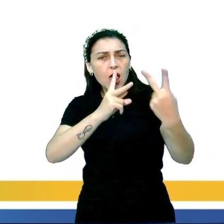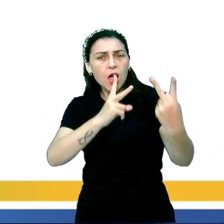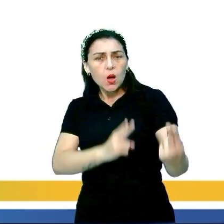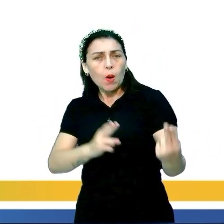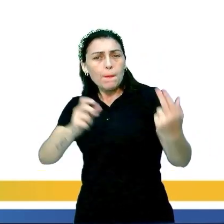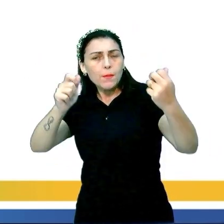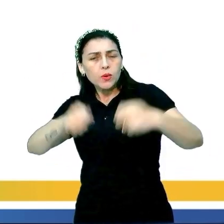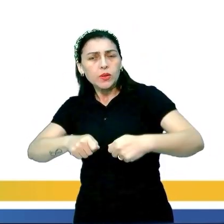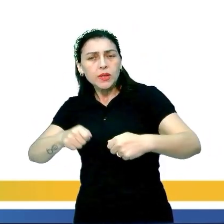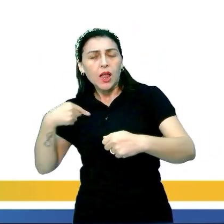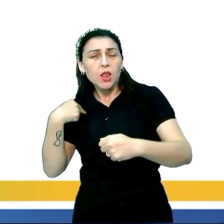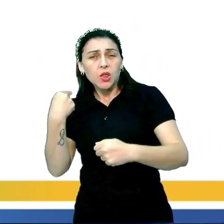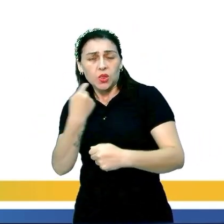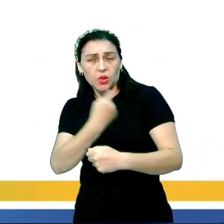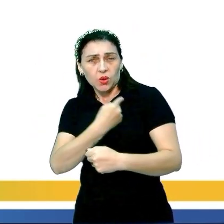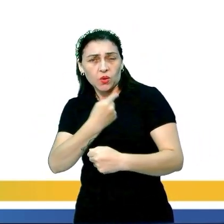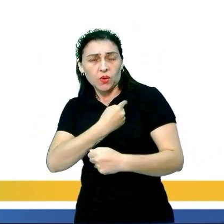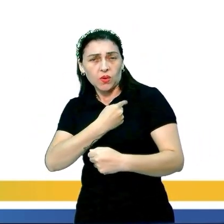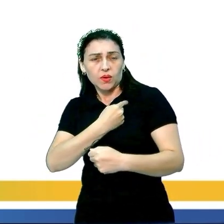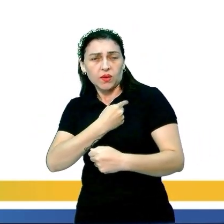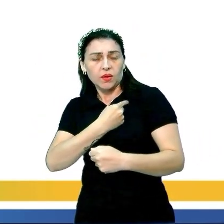igual, possivelmente, em vuestra contra,